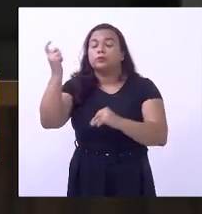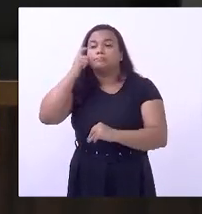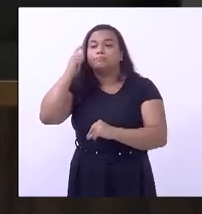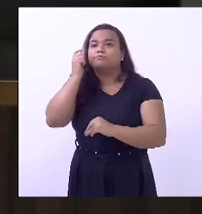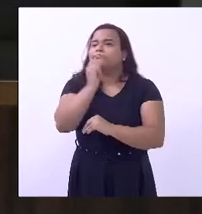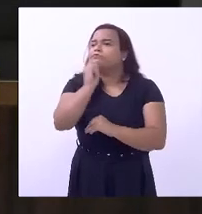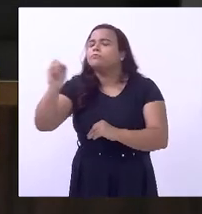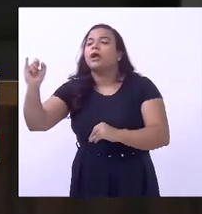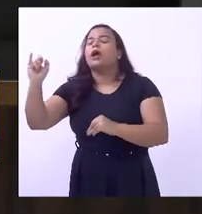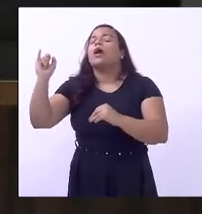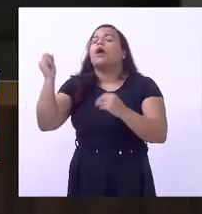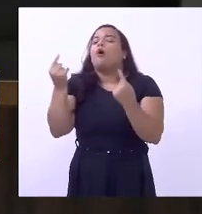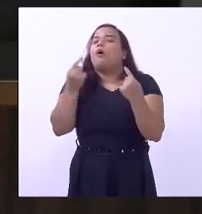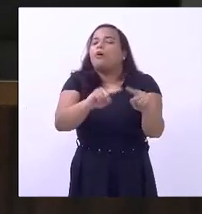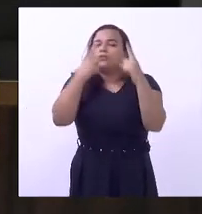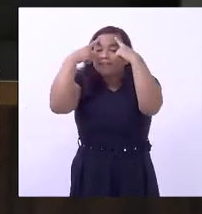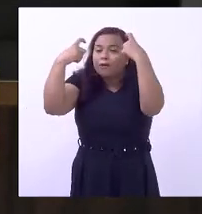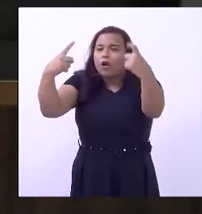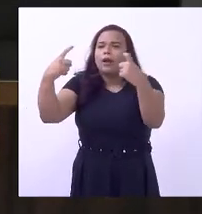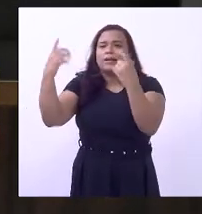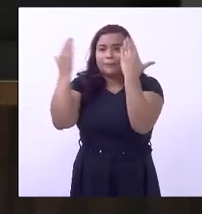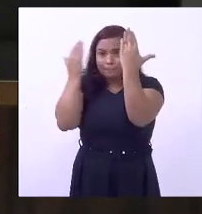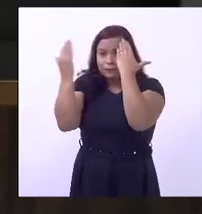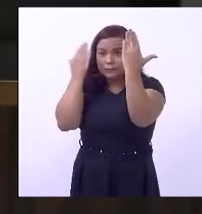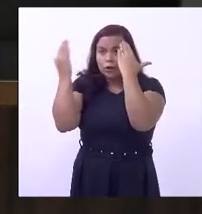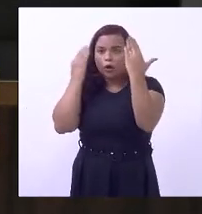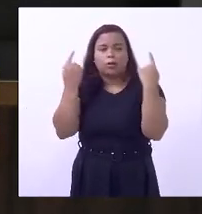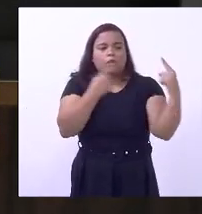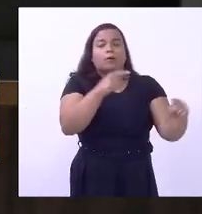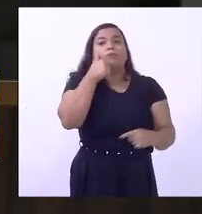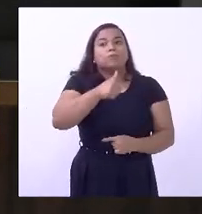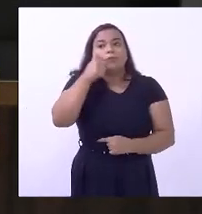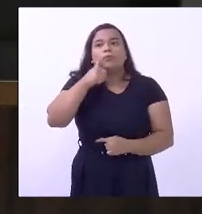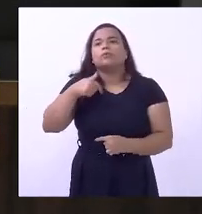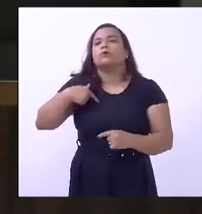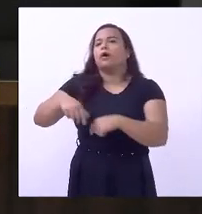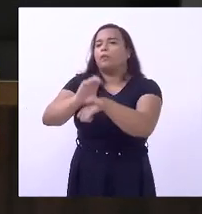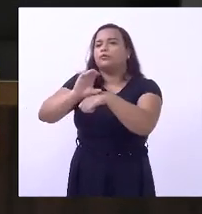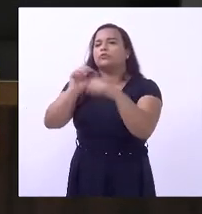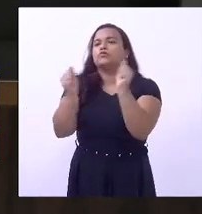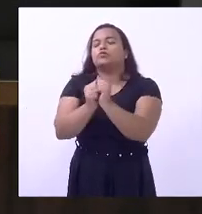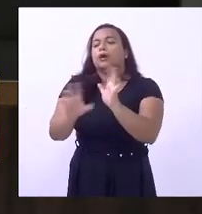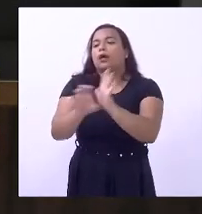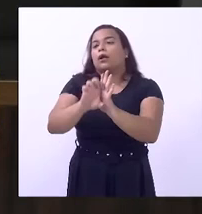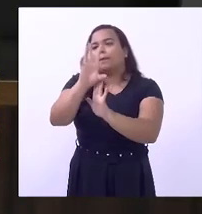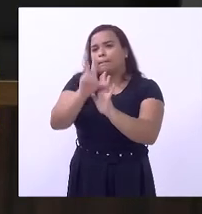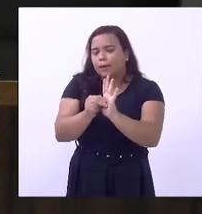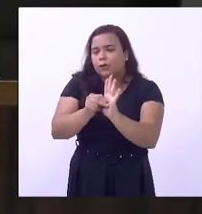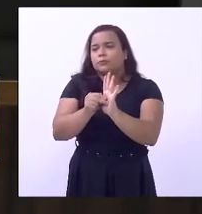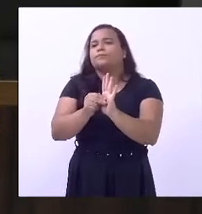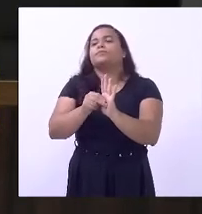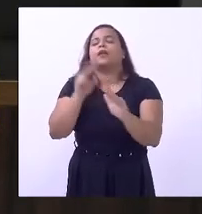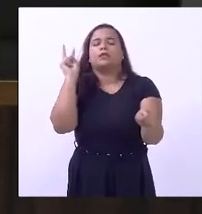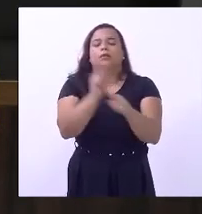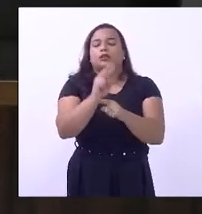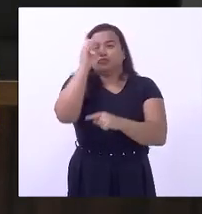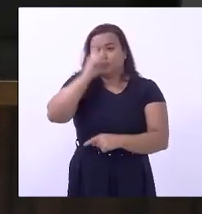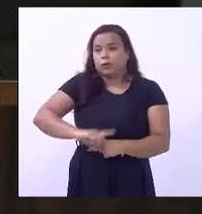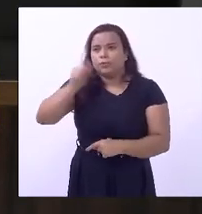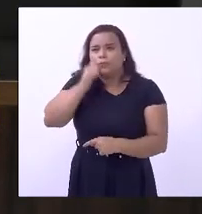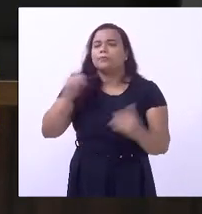psicológica praticado contra a mulher. Parecida à Comissão de Constituição e Justiça pela condicionalidade com emendas. Defesa do Direito da Mulher, favorável com as emendas da